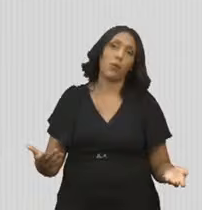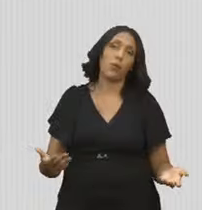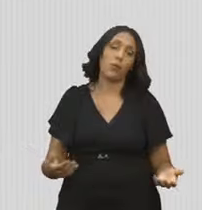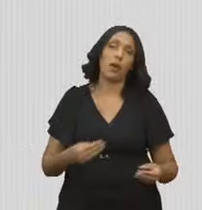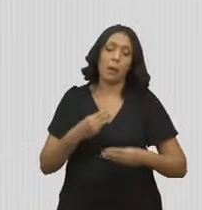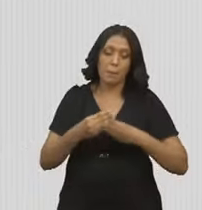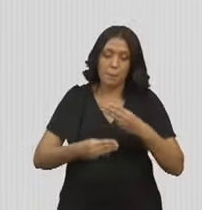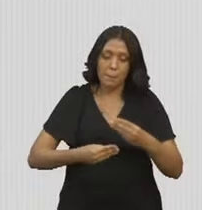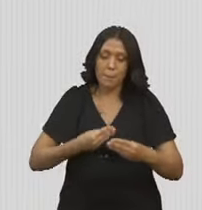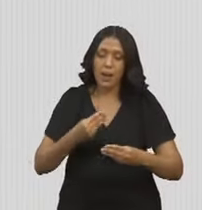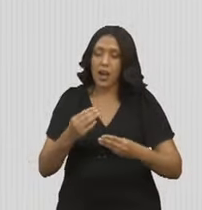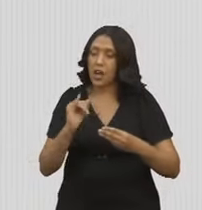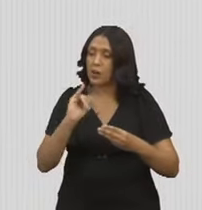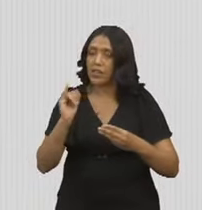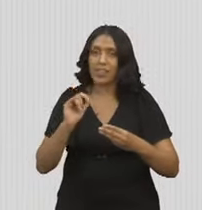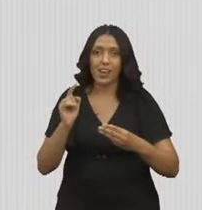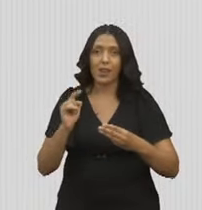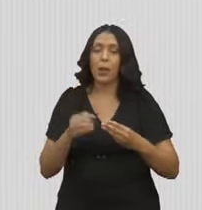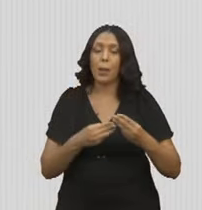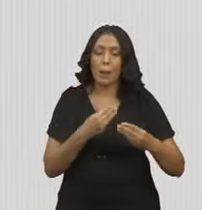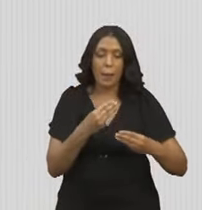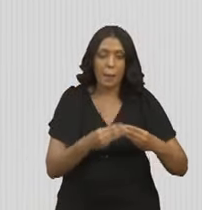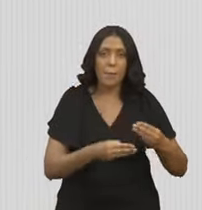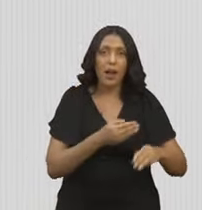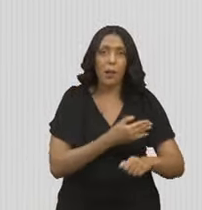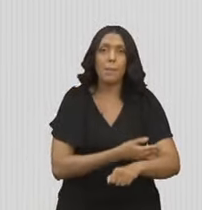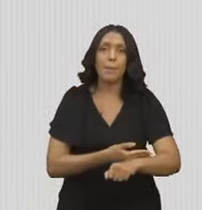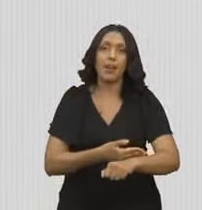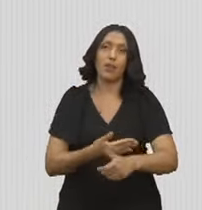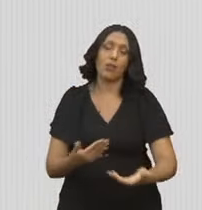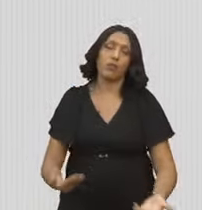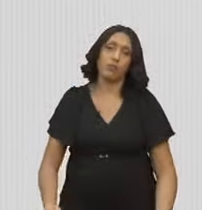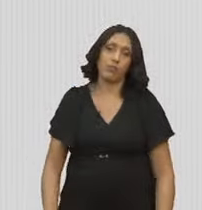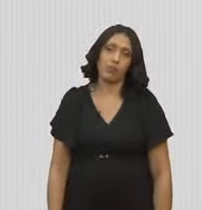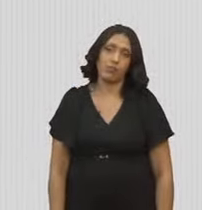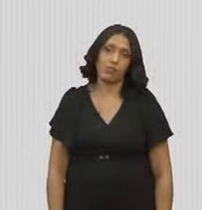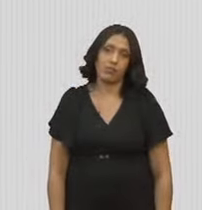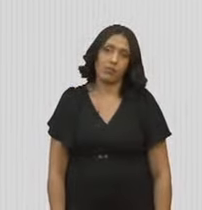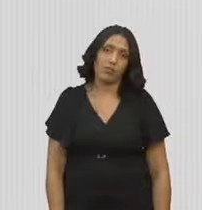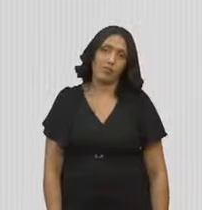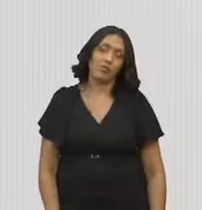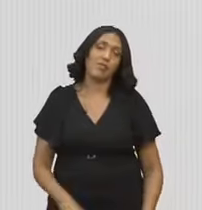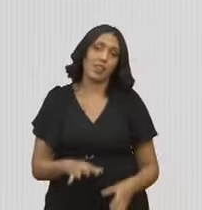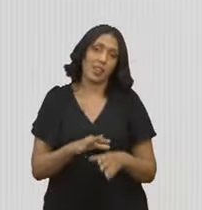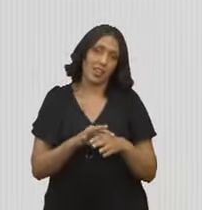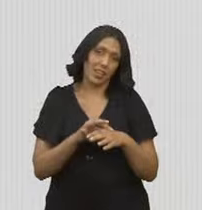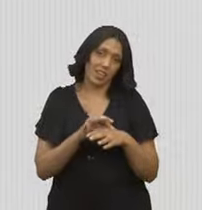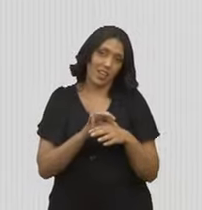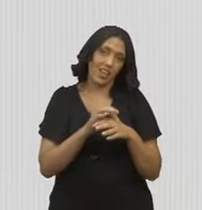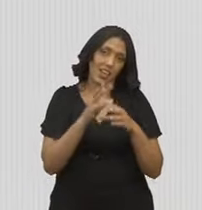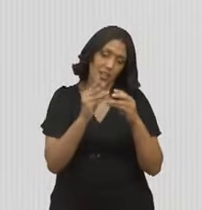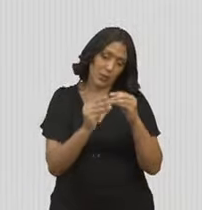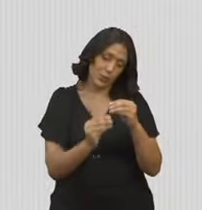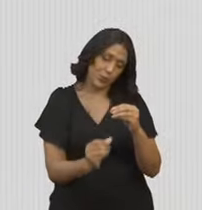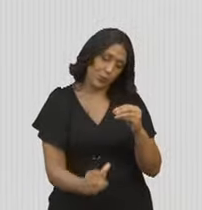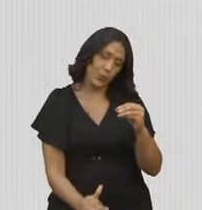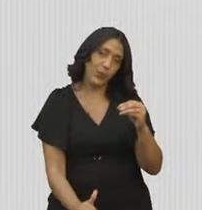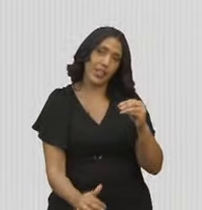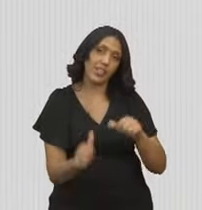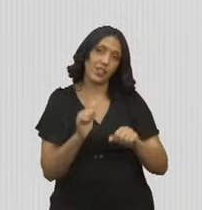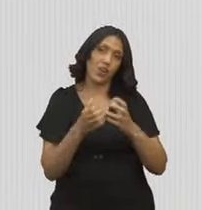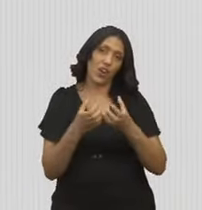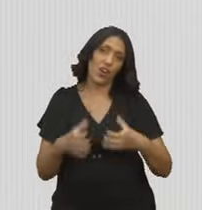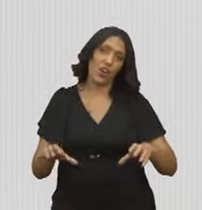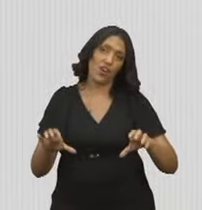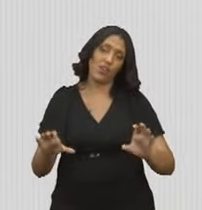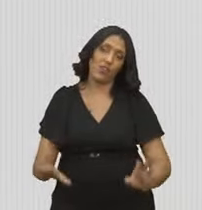cubos foi trocada por frango e a carne moída por ovo, em alguns casos até por moela. As frutas e o mingau saíram do café da manhã e até os temperos